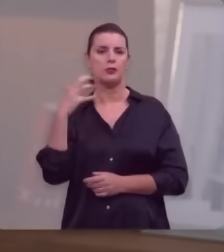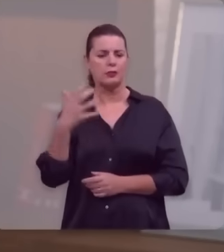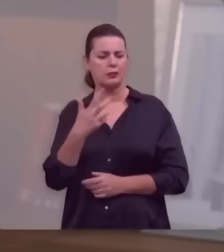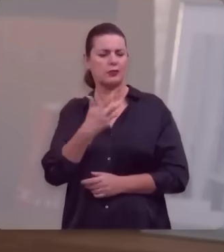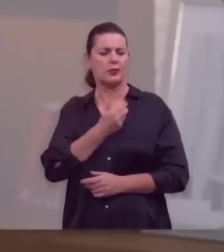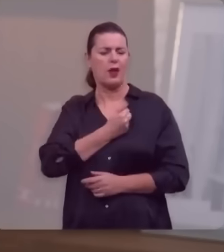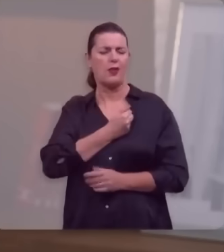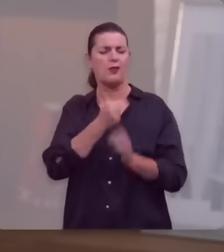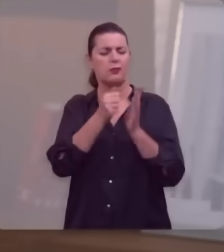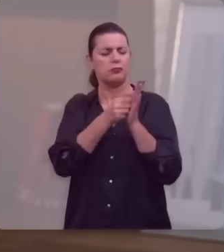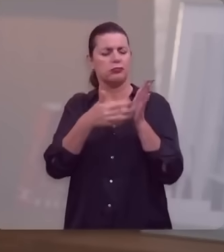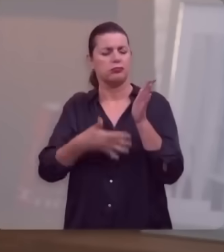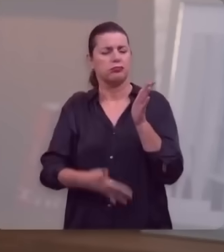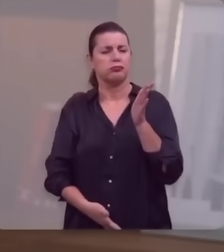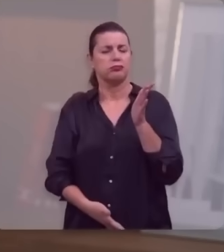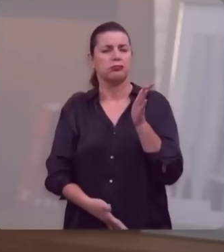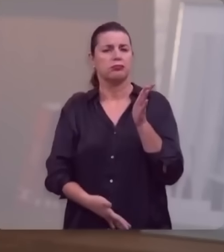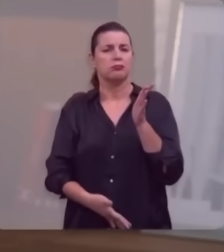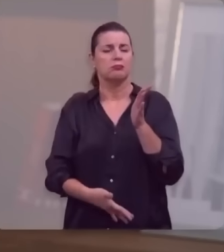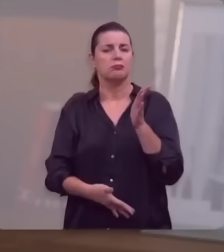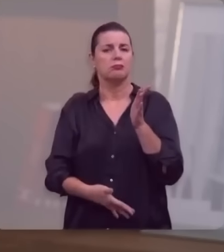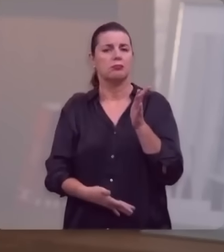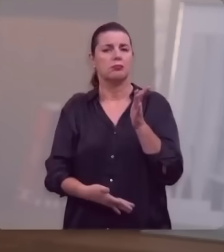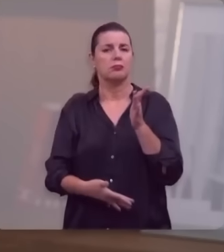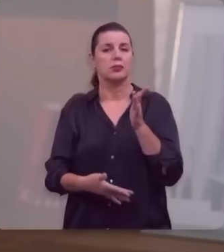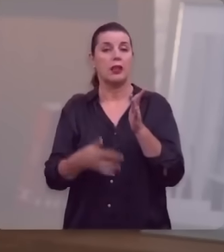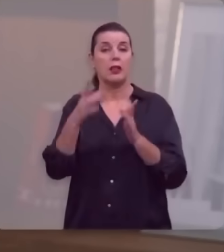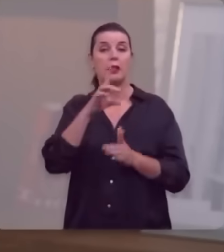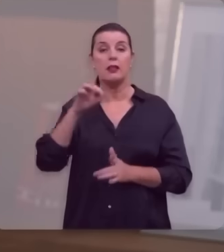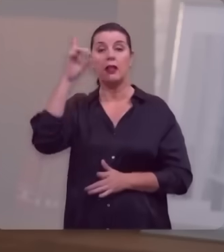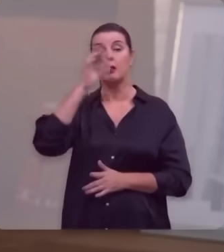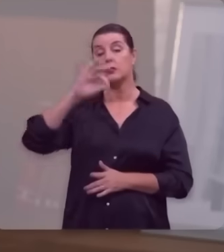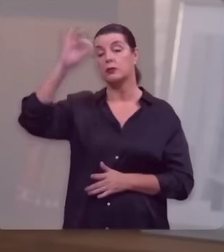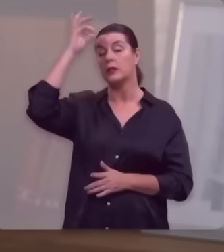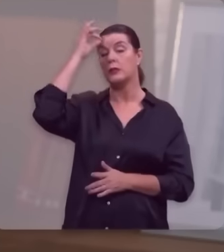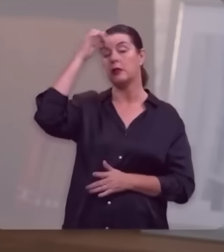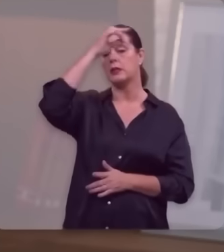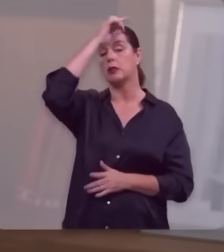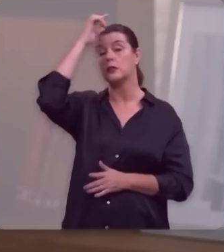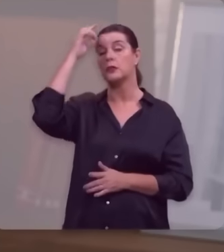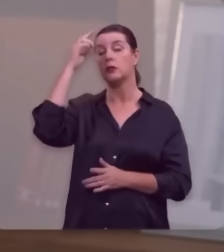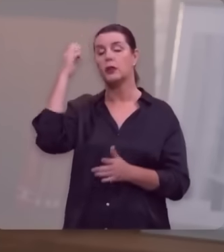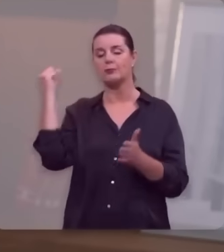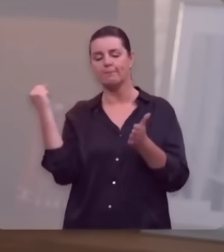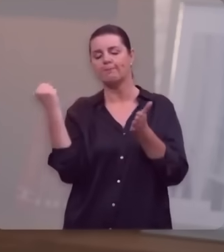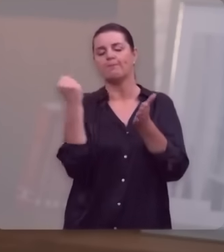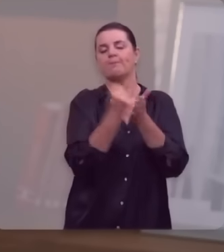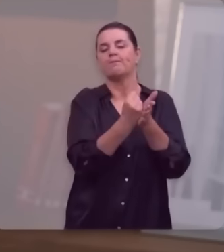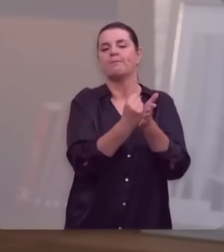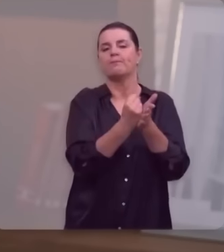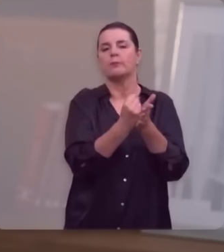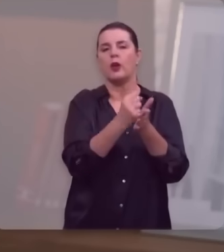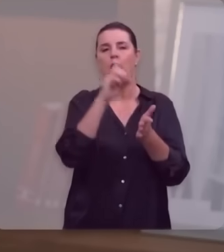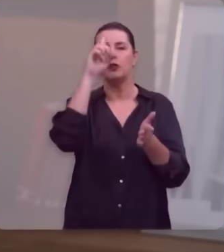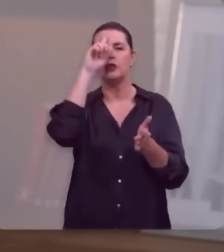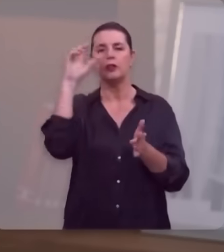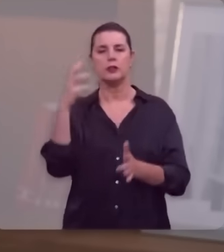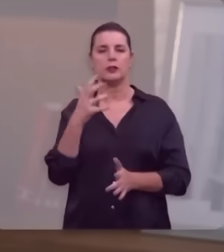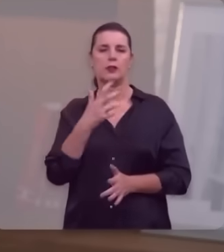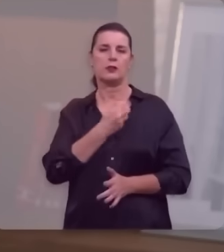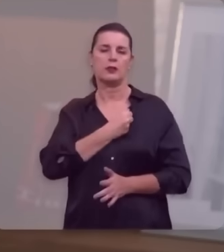noos com o seu sangue e como Deus o espírito santo nos celou para o dia da